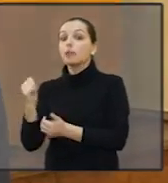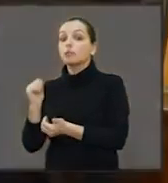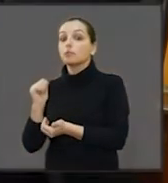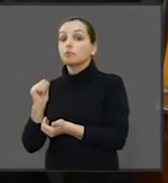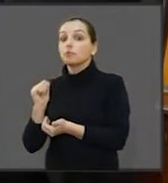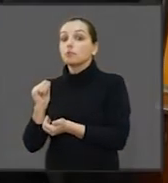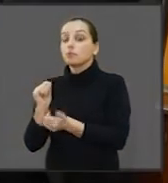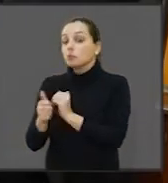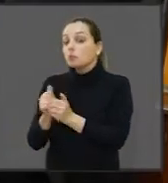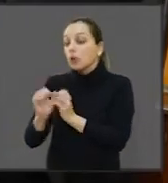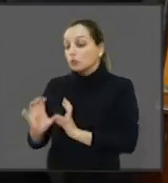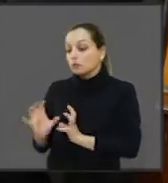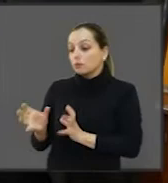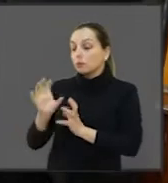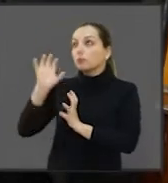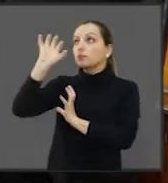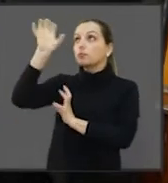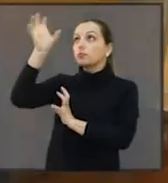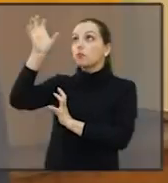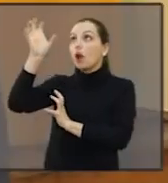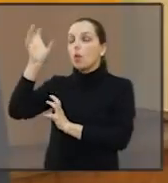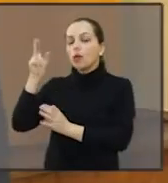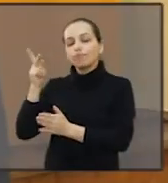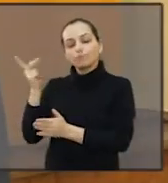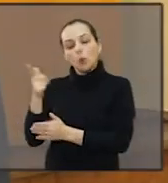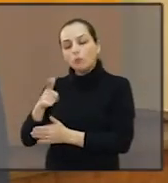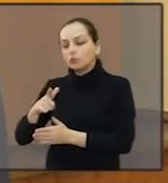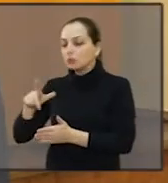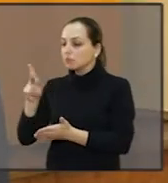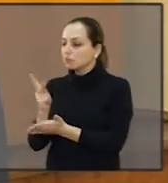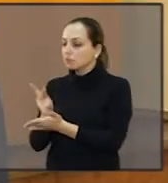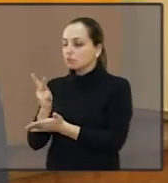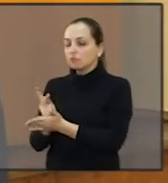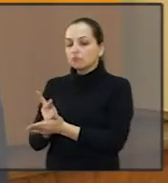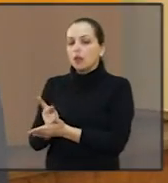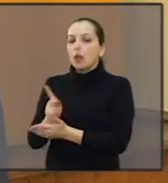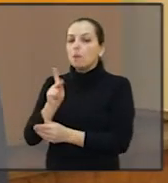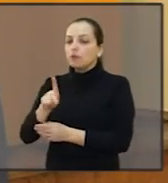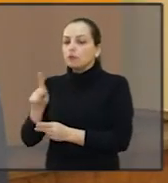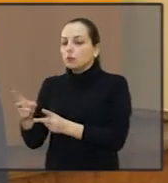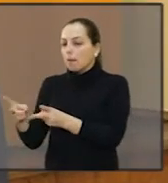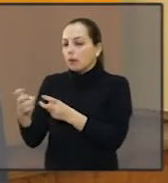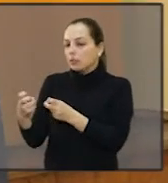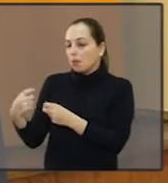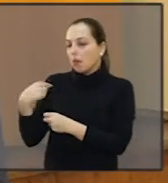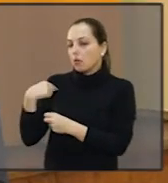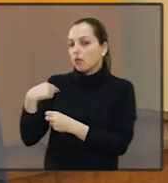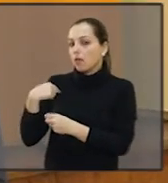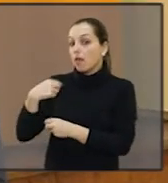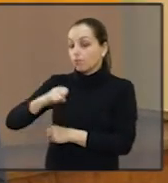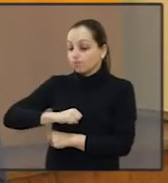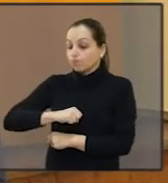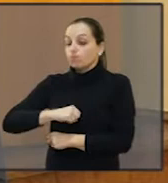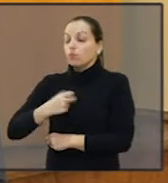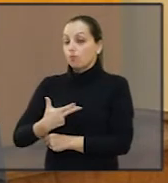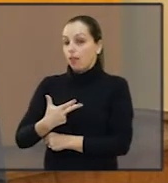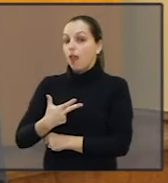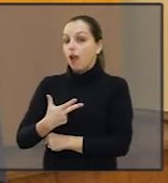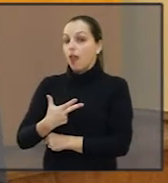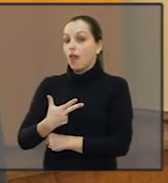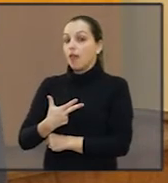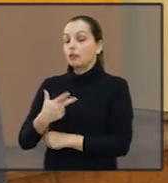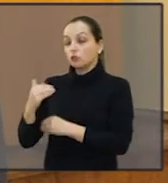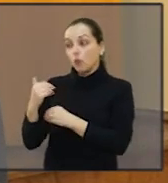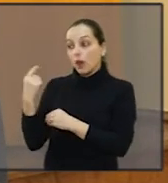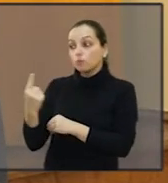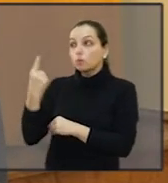história que eu falei. Eu entrei e não saí mais, né? Professor viu que eu tinha talento, eu era grande, para minha idade, eu tinha